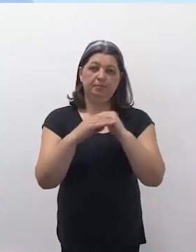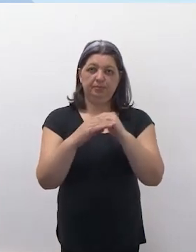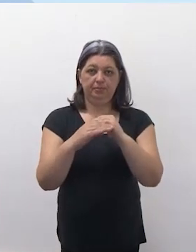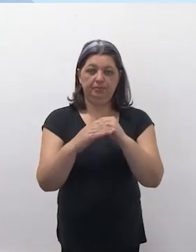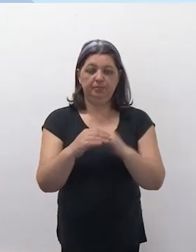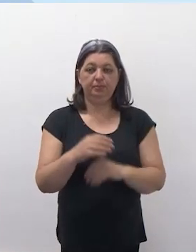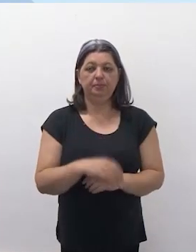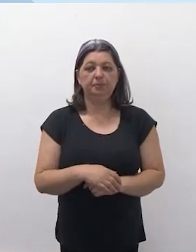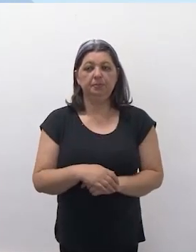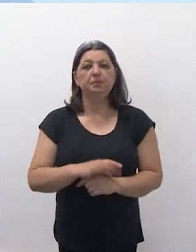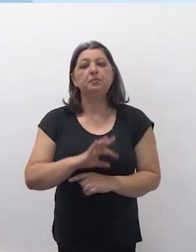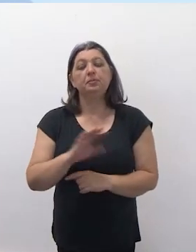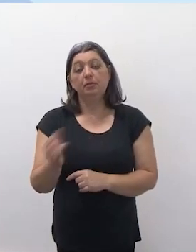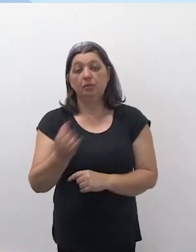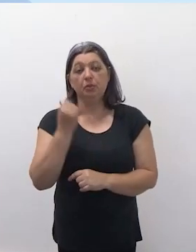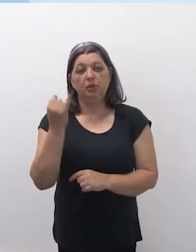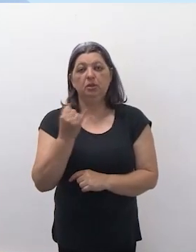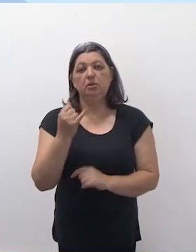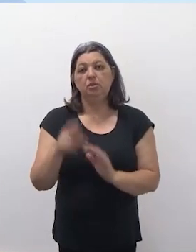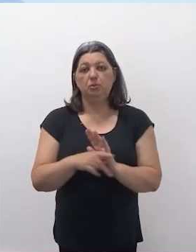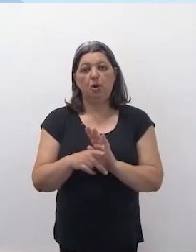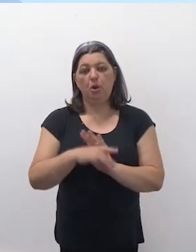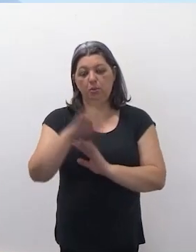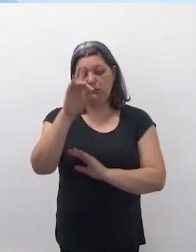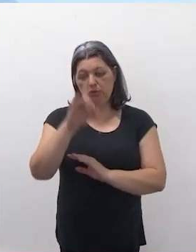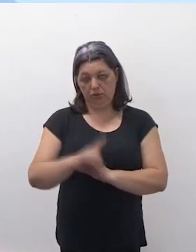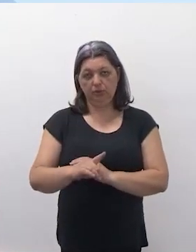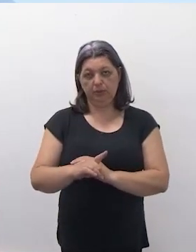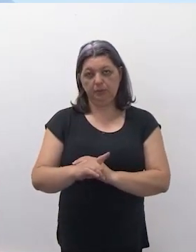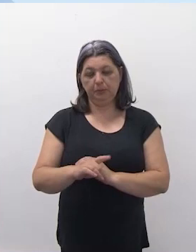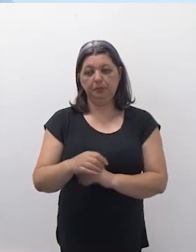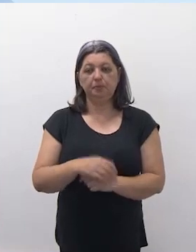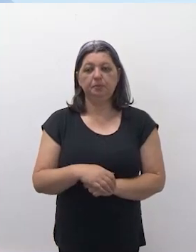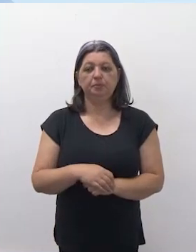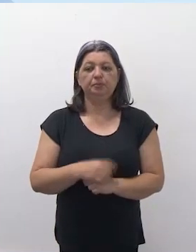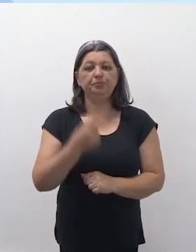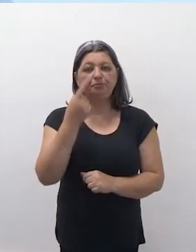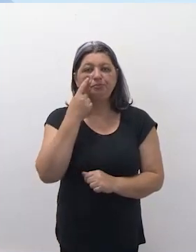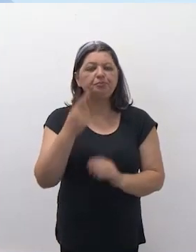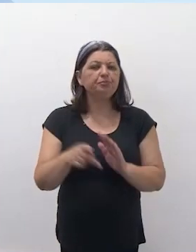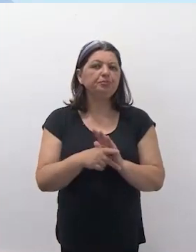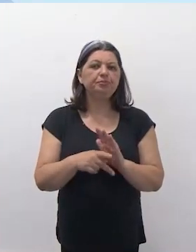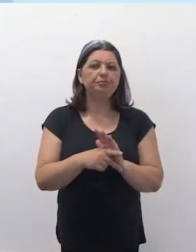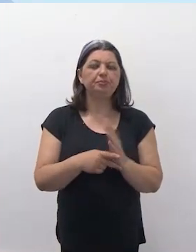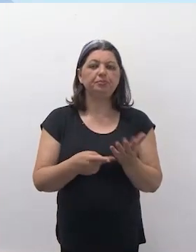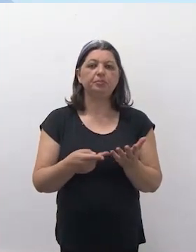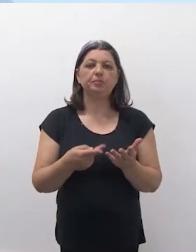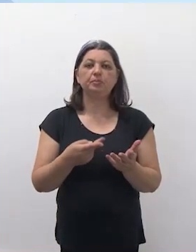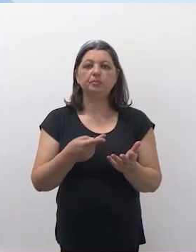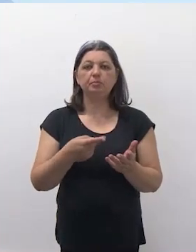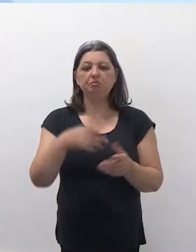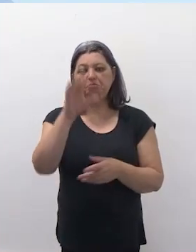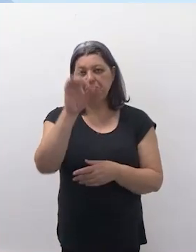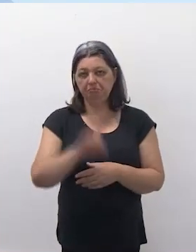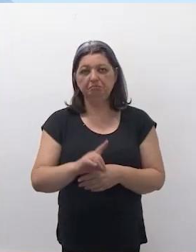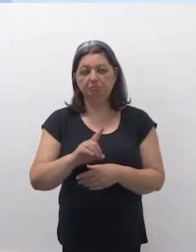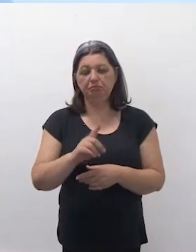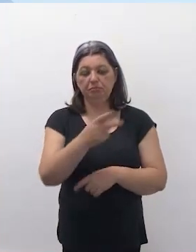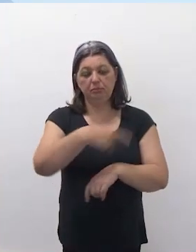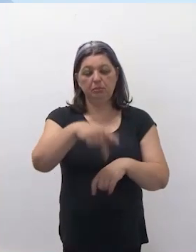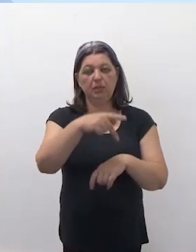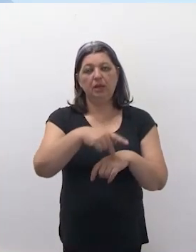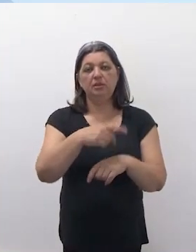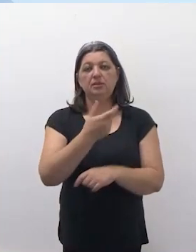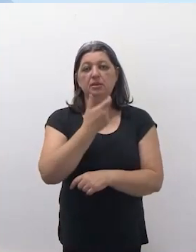importante para os direitos civis, né? Então, ele viu nascer os direitos civis lá na Inglaterra